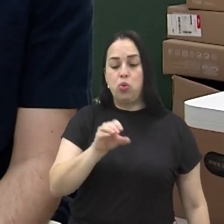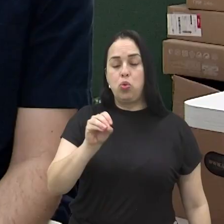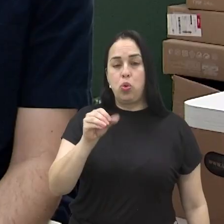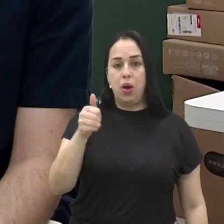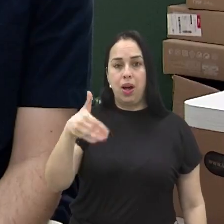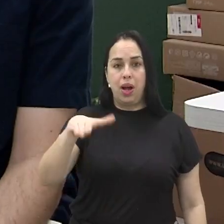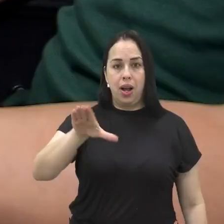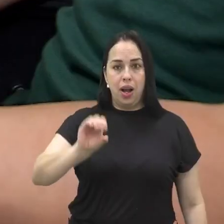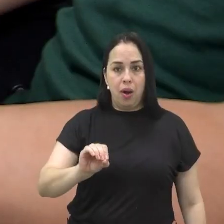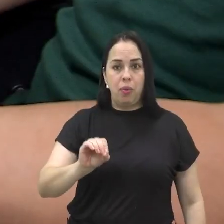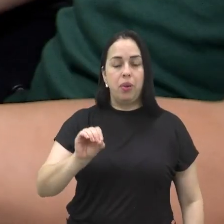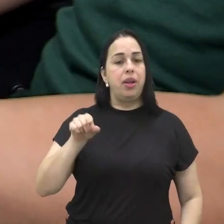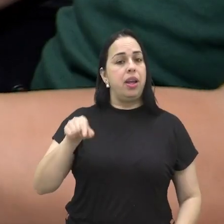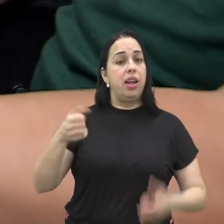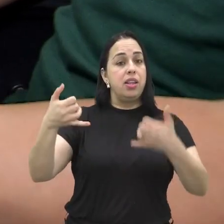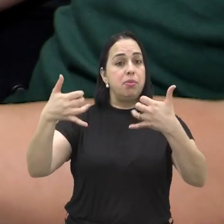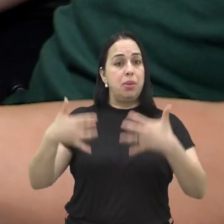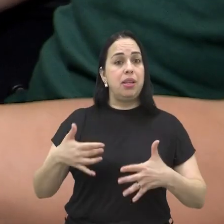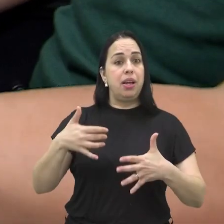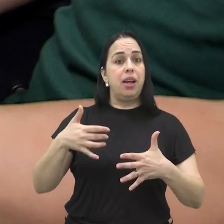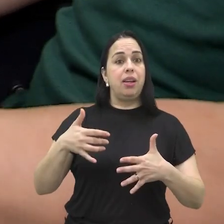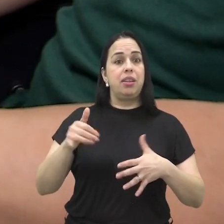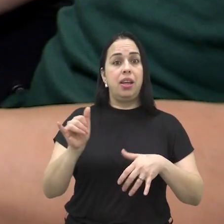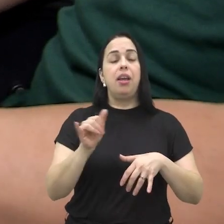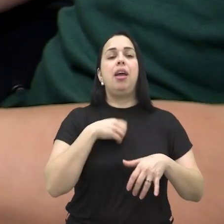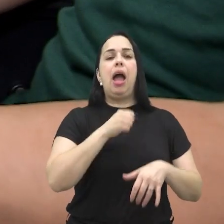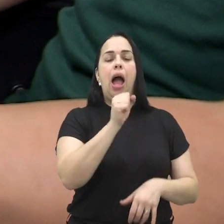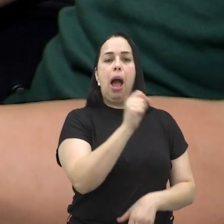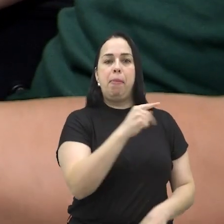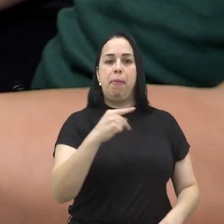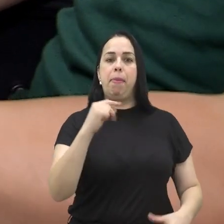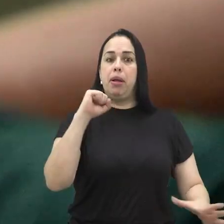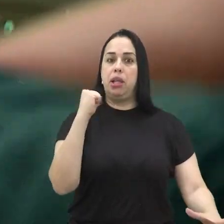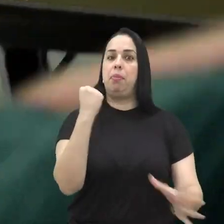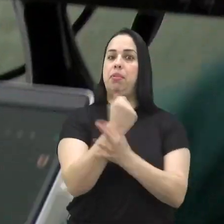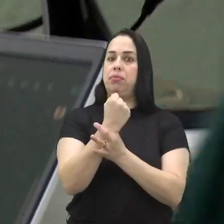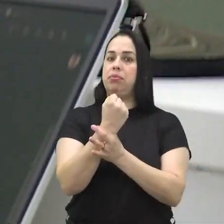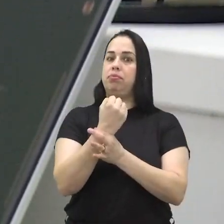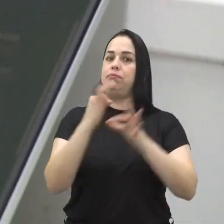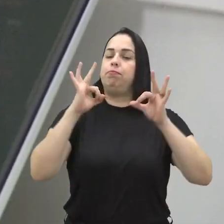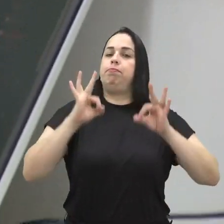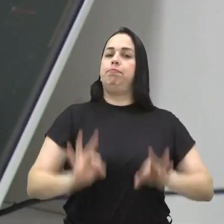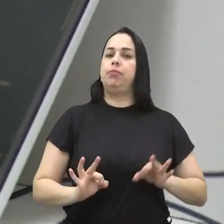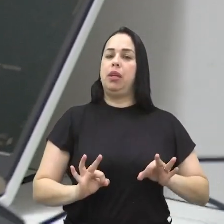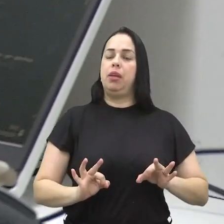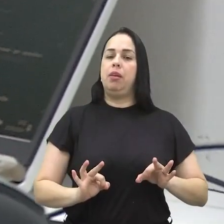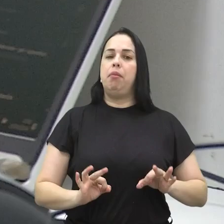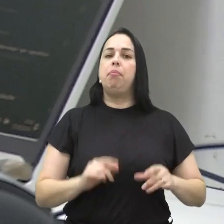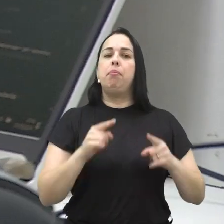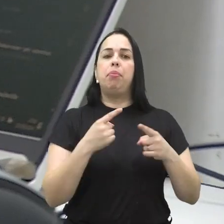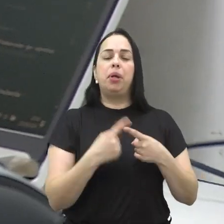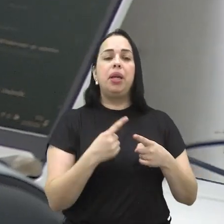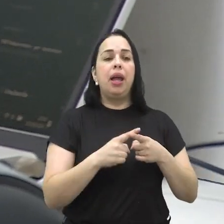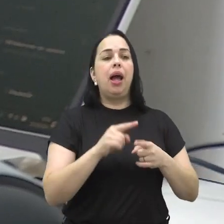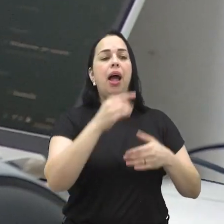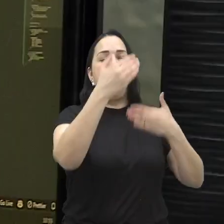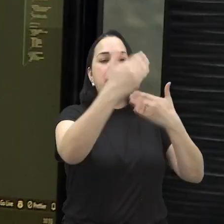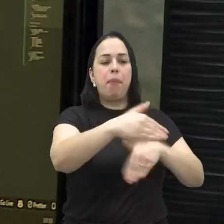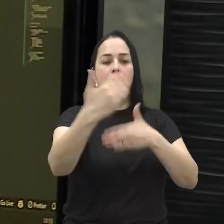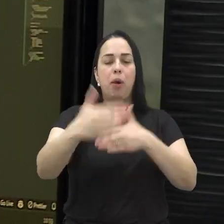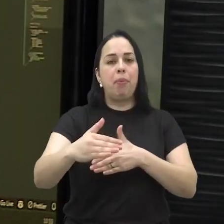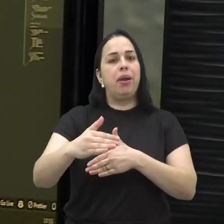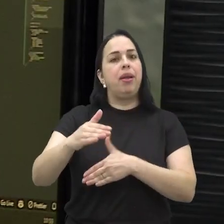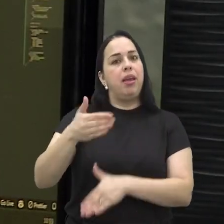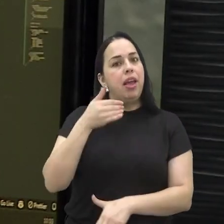de tecnologia, ferramentas de proteção são indispensáveis para garantir a integridade dos processos